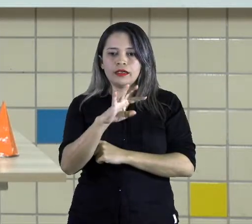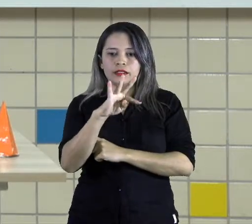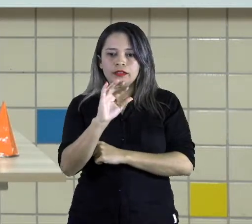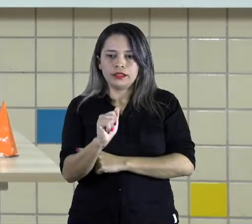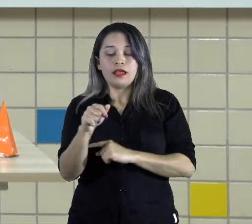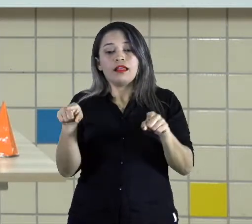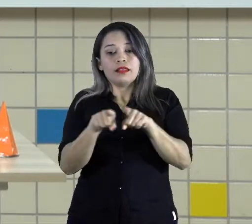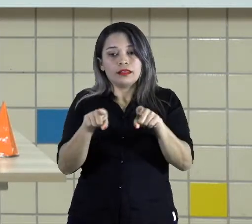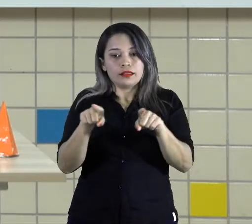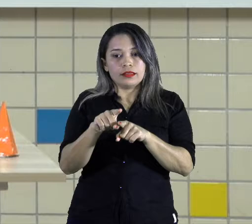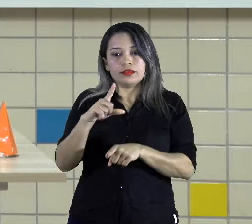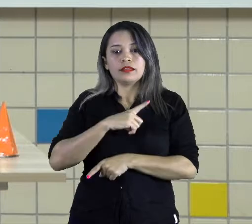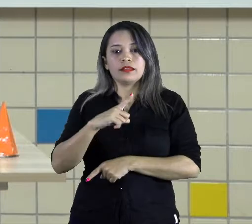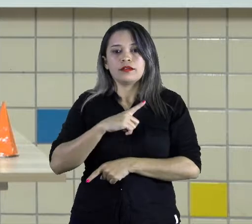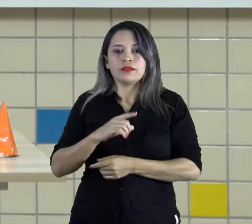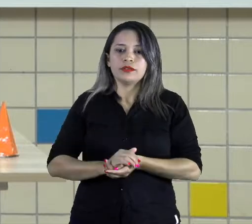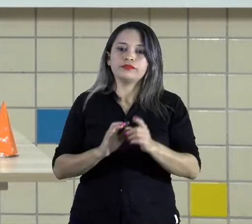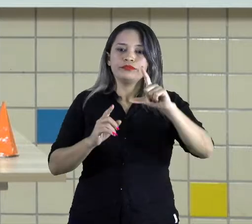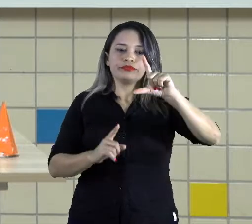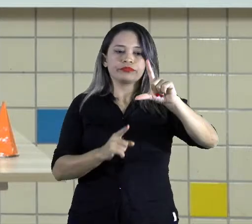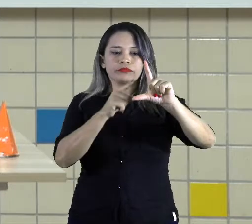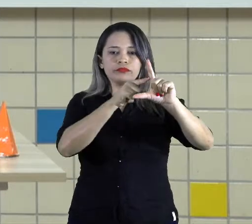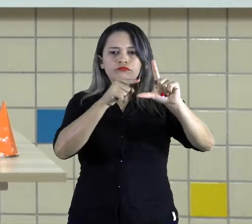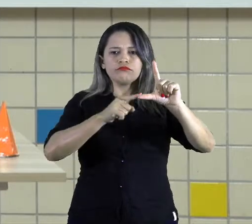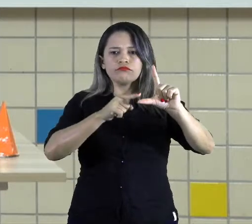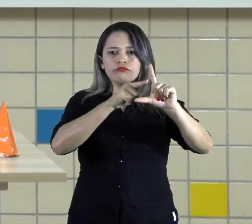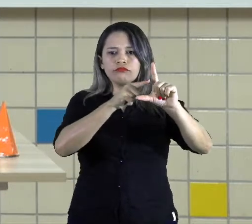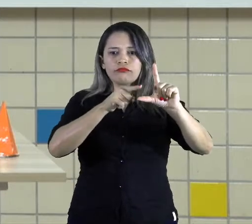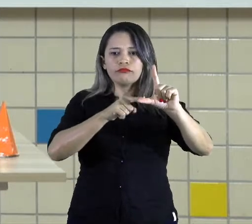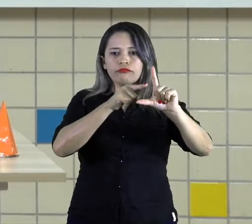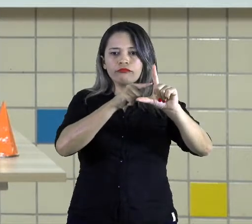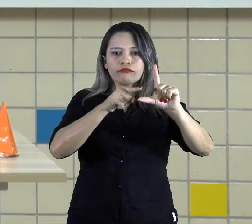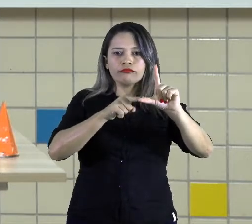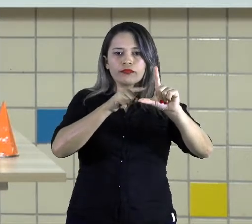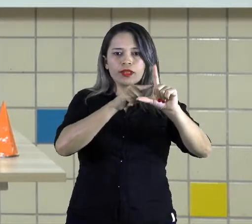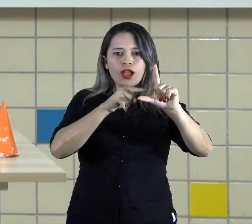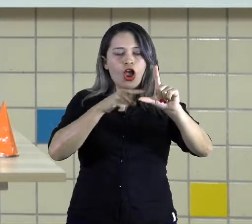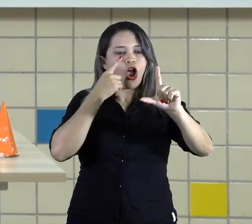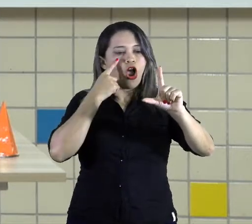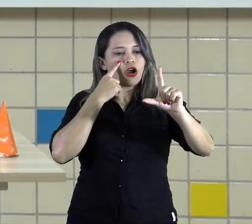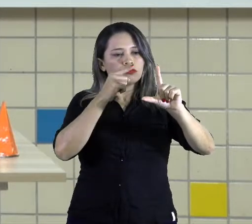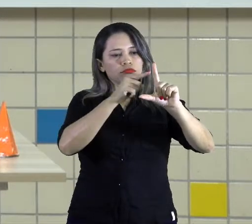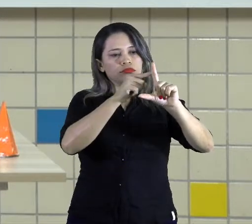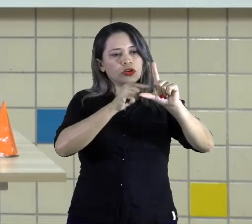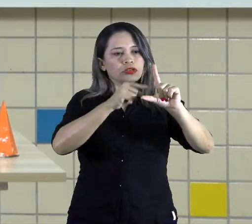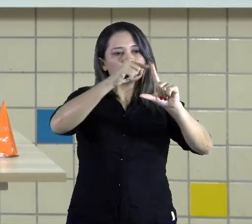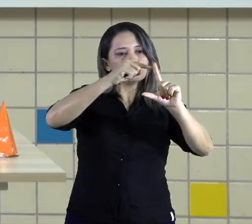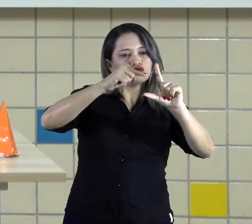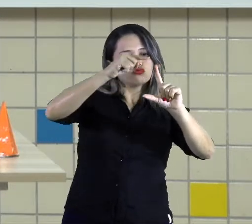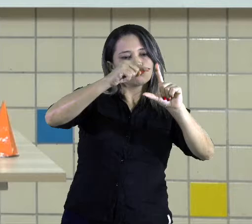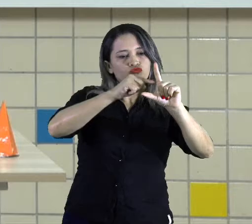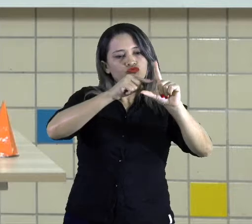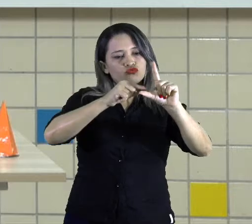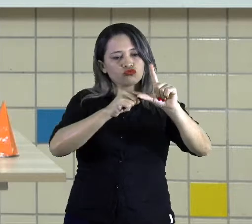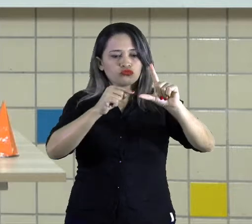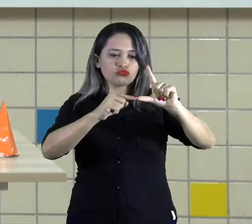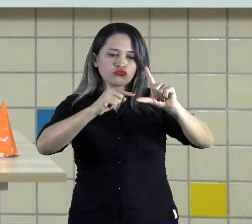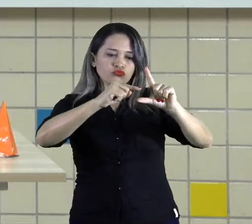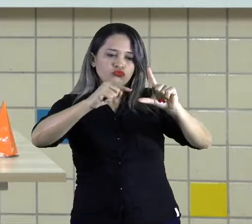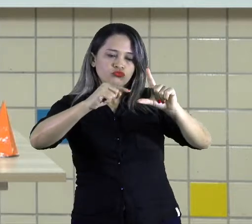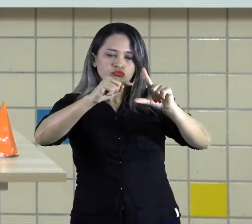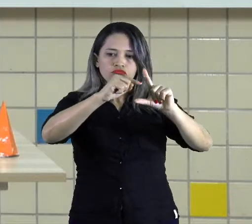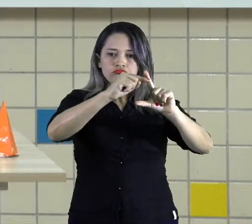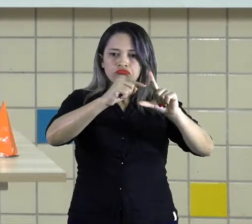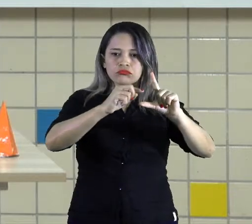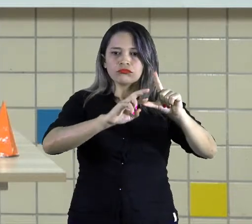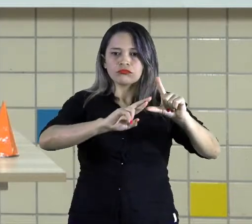temos também os vértices. O que são vértices? São os cantinhos, ó. O cantinho de cima, o cantinho de baixo, o cantinho daqui e o